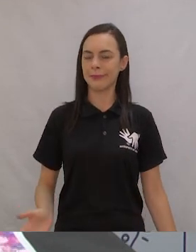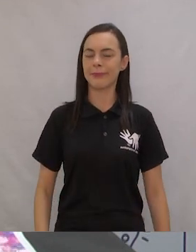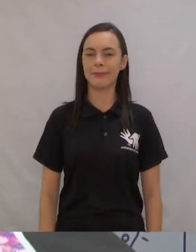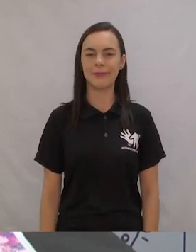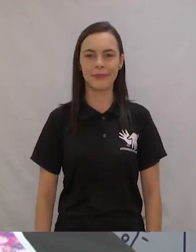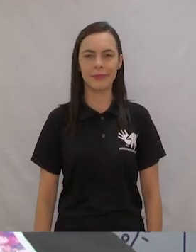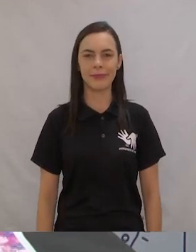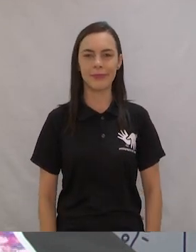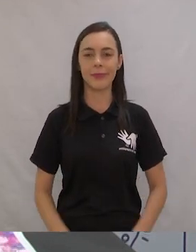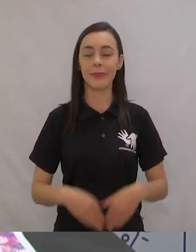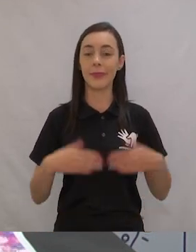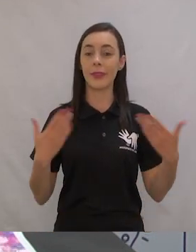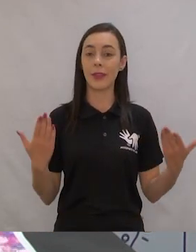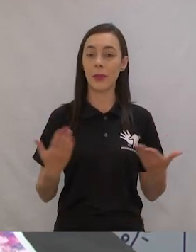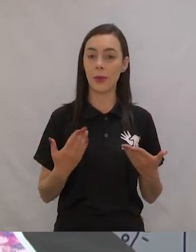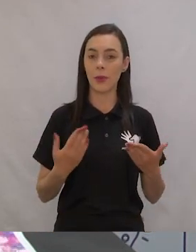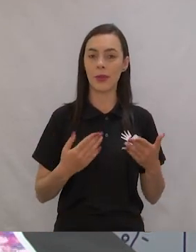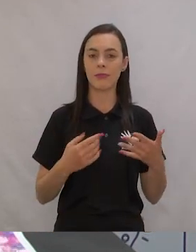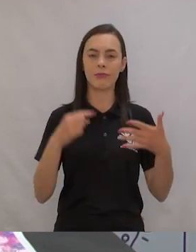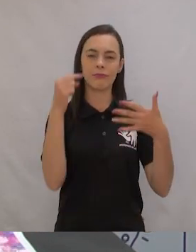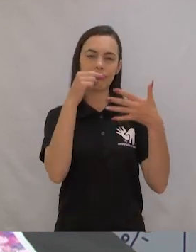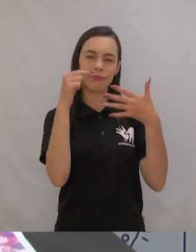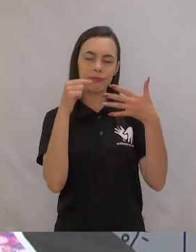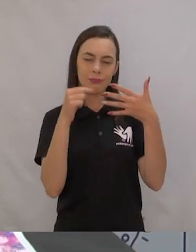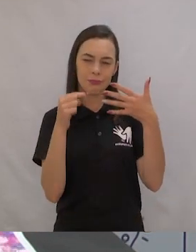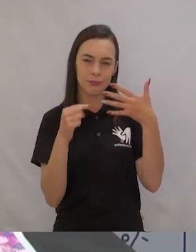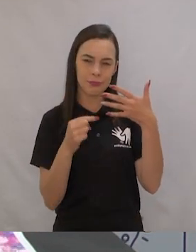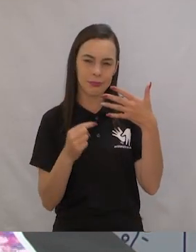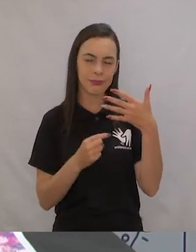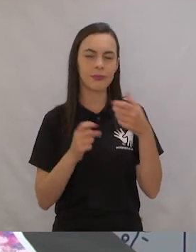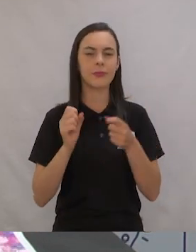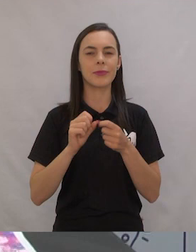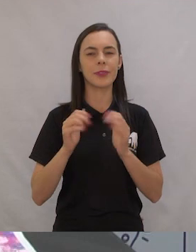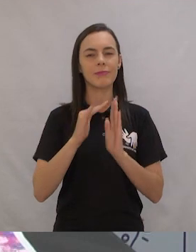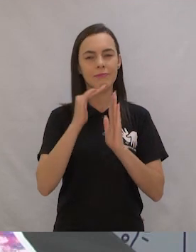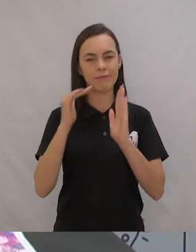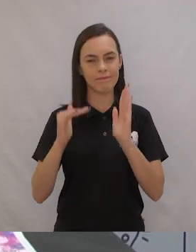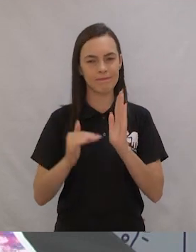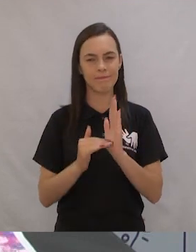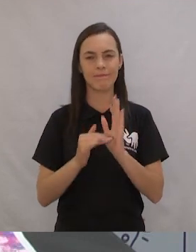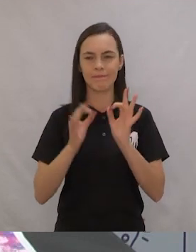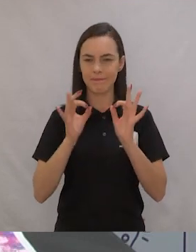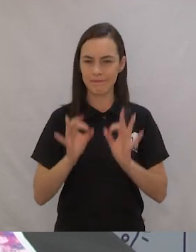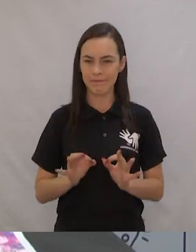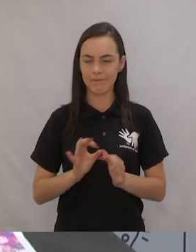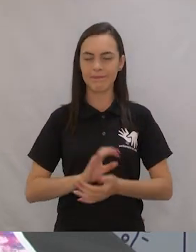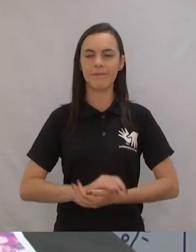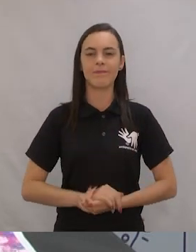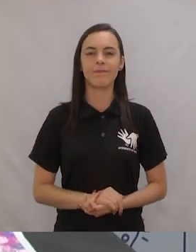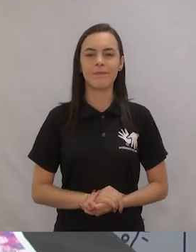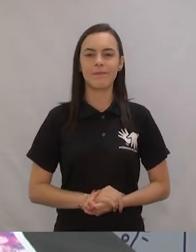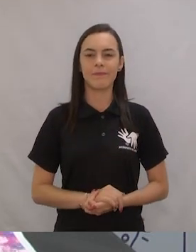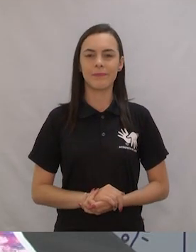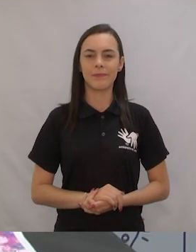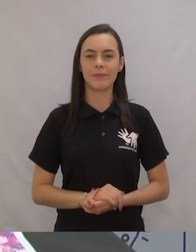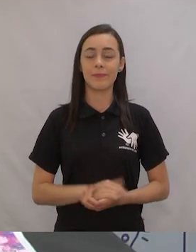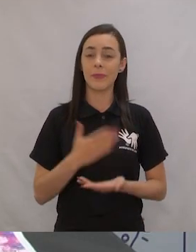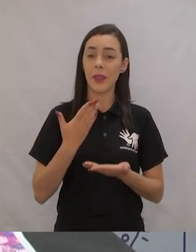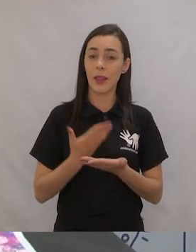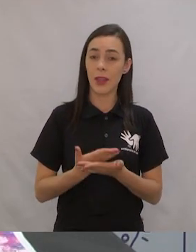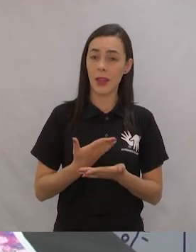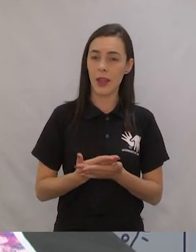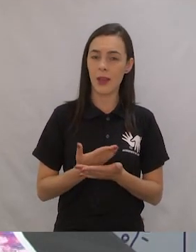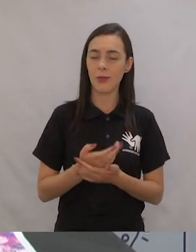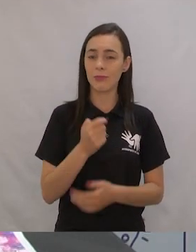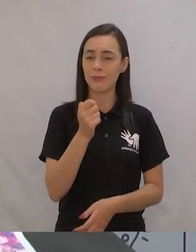verdade? Então, concluímos todas as nossas atividades do dia de hoje, certo? Então,